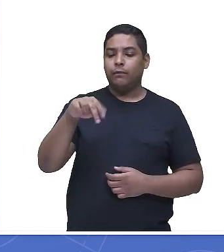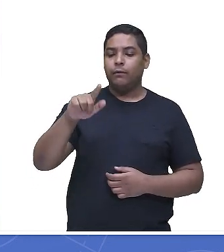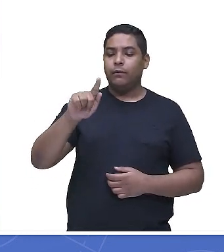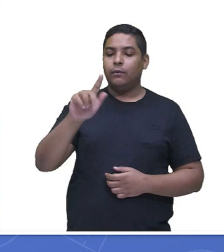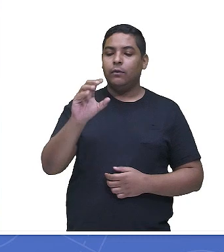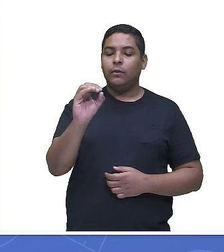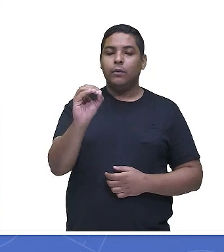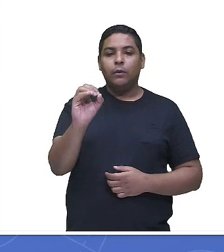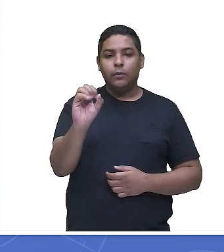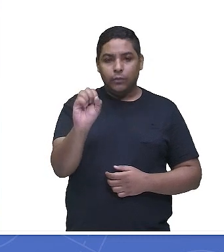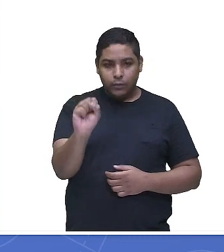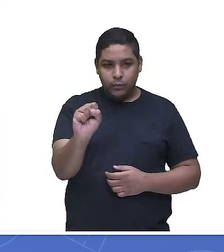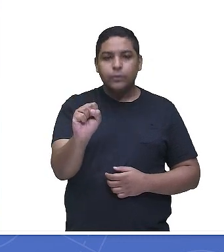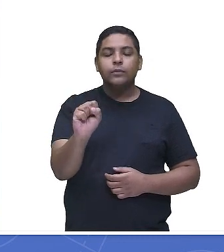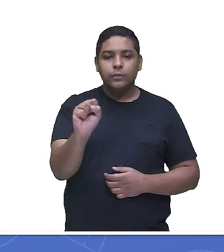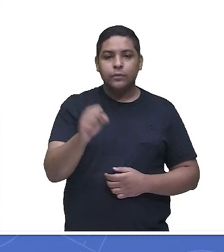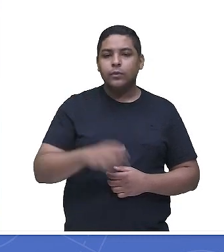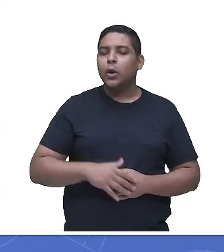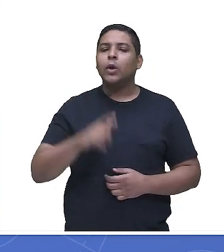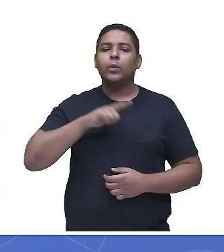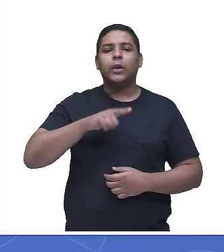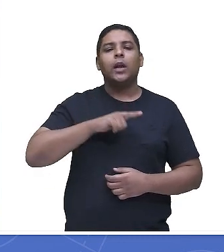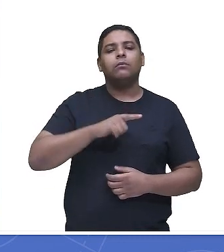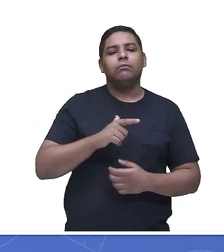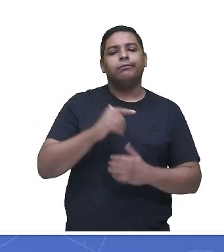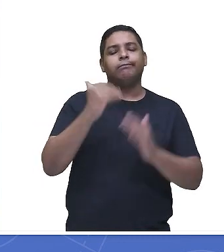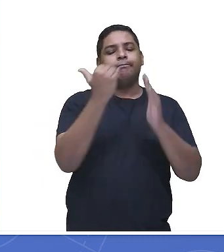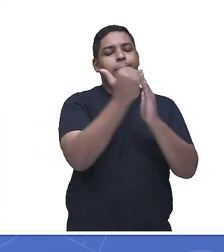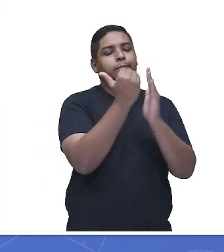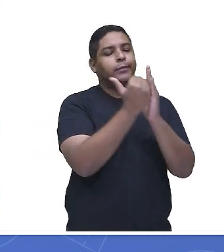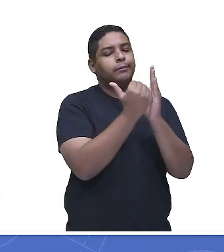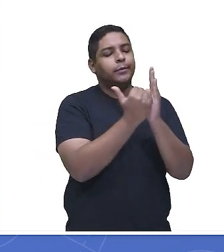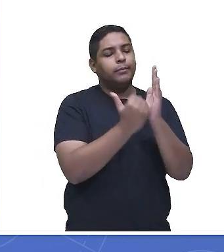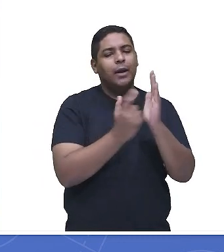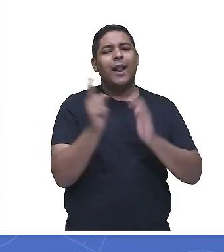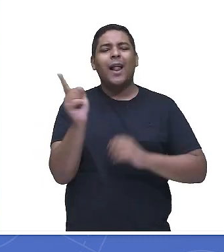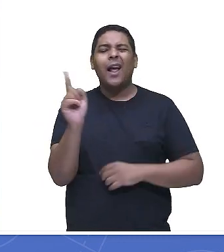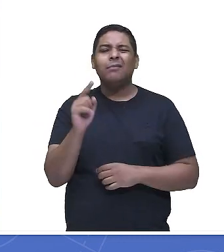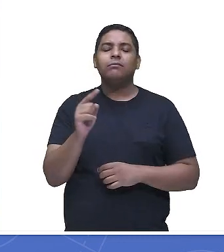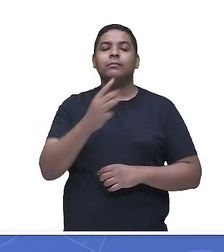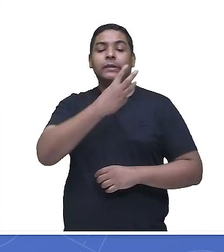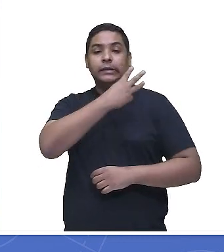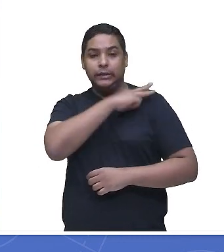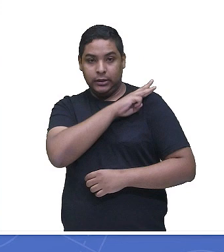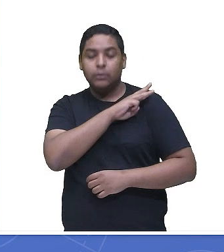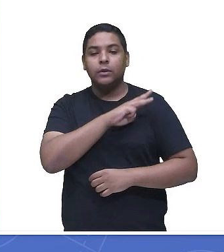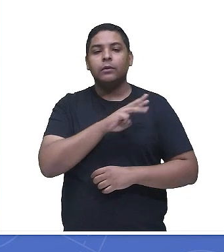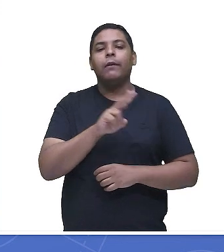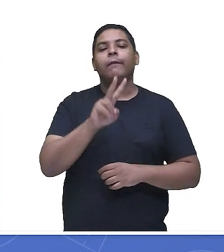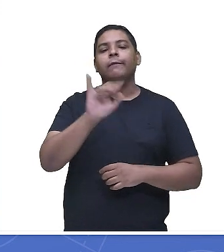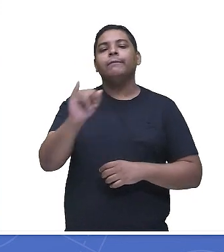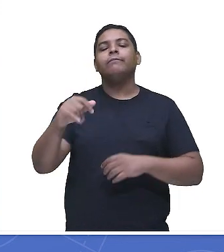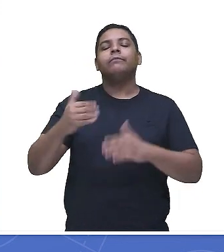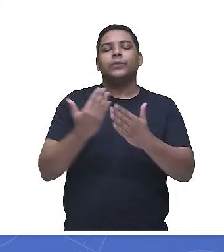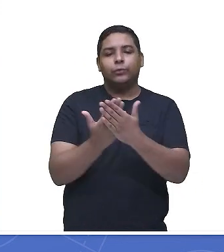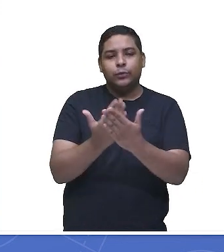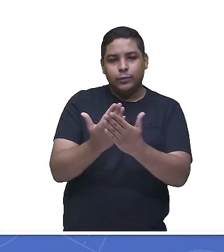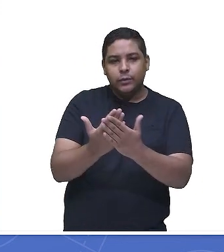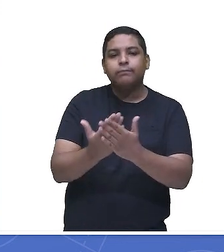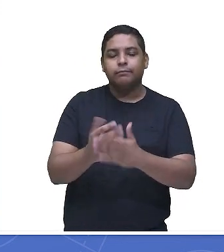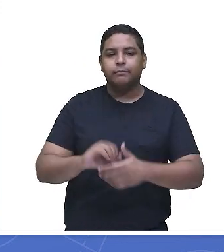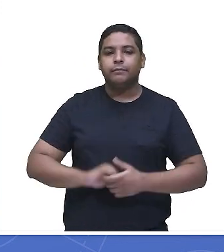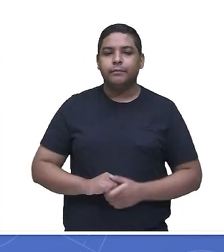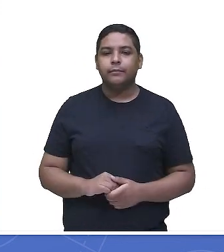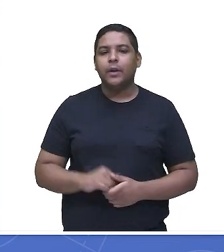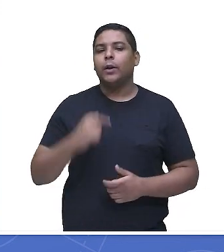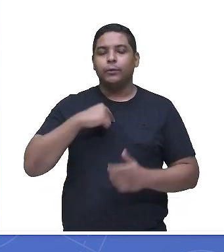ordem necessariamente. Quando você estiver no terceiro ano, a gente vai estudar detalhadamente esses reinos, tá? Mas aqui a gente não vai falar necessariamente numa